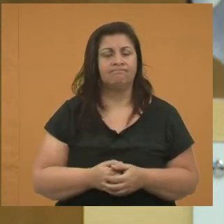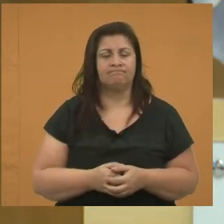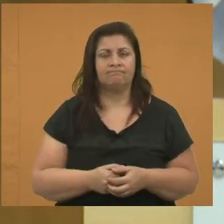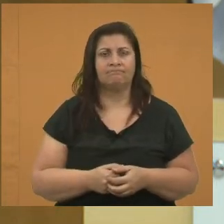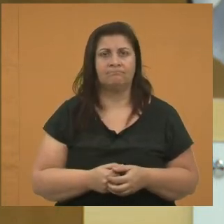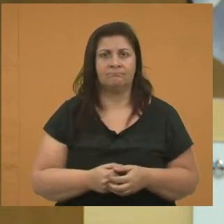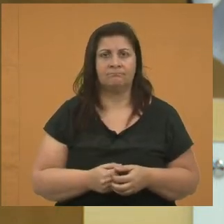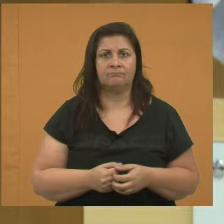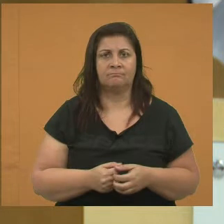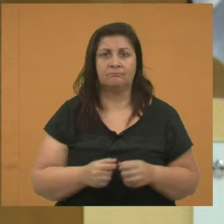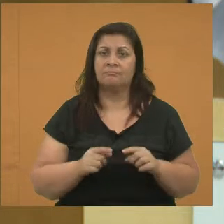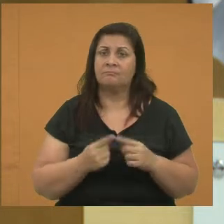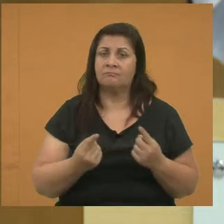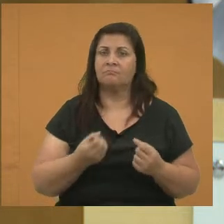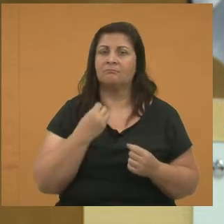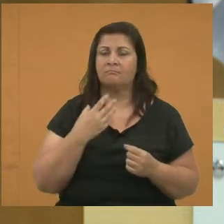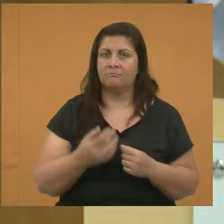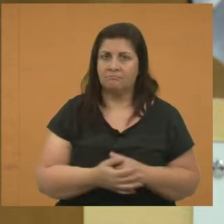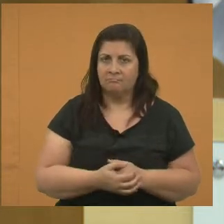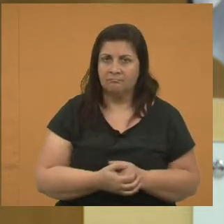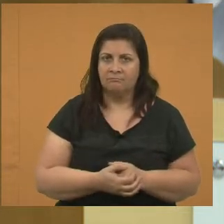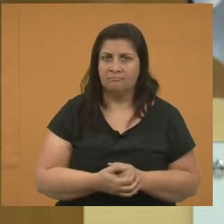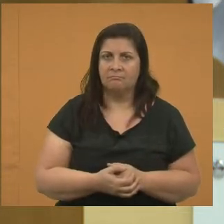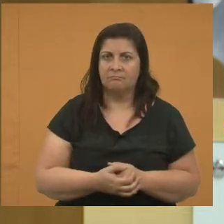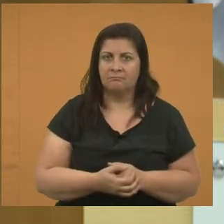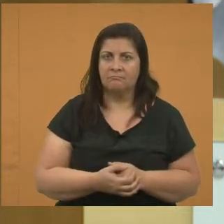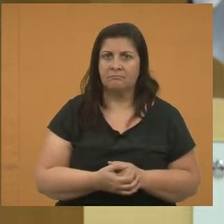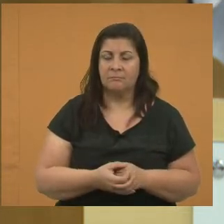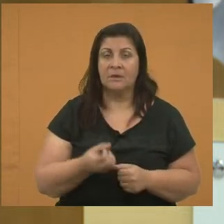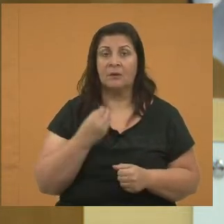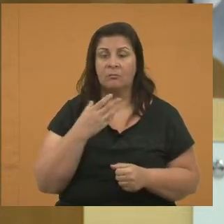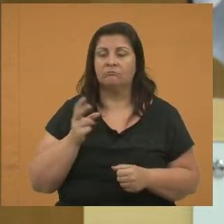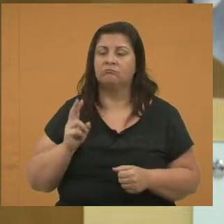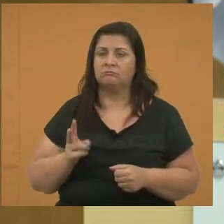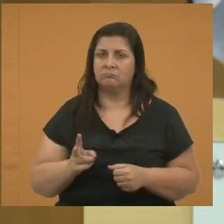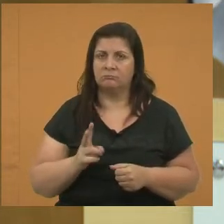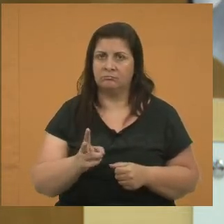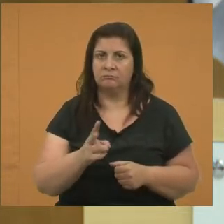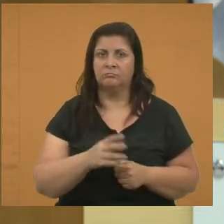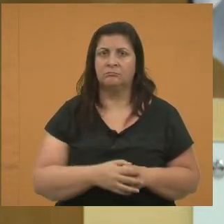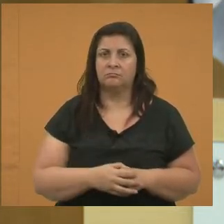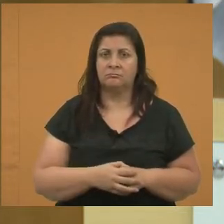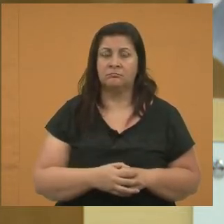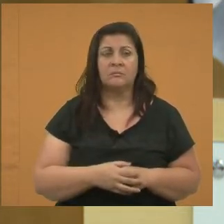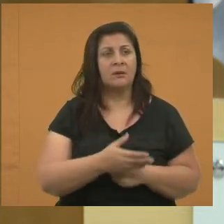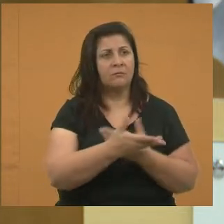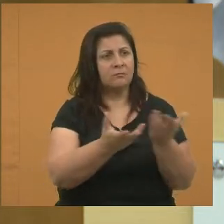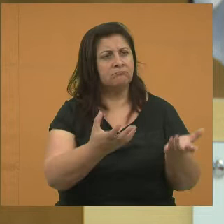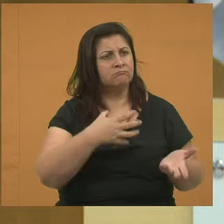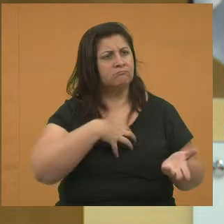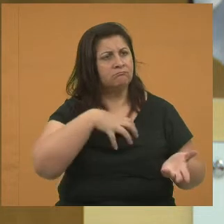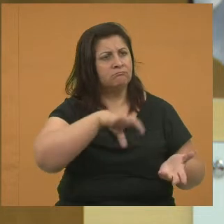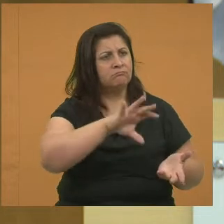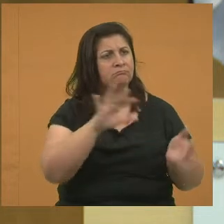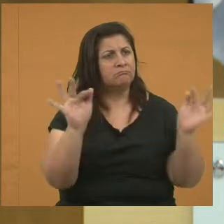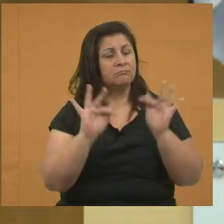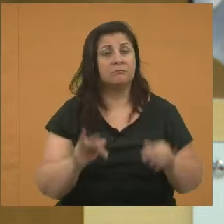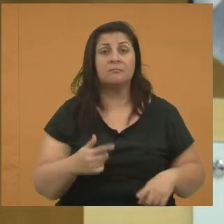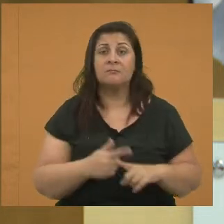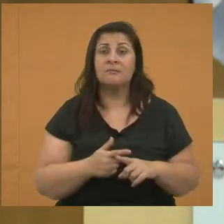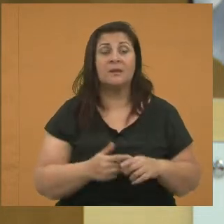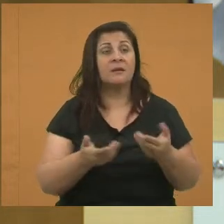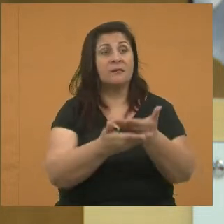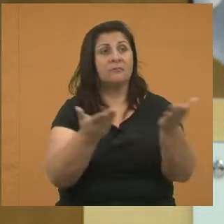não é fácil, mas vale a pena. Vale a pena, vamos continuar, entendeu? Se sintam felizes nessa noite, porque vocês